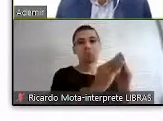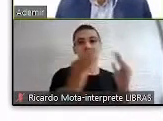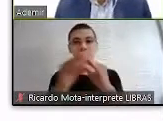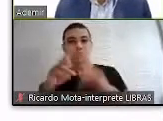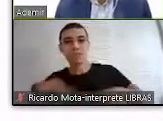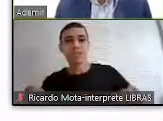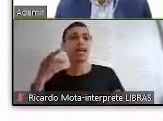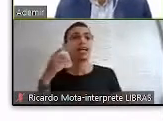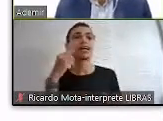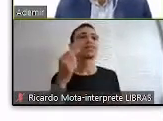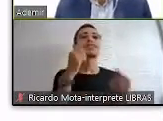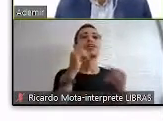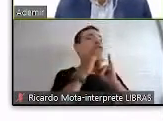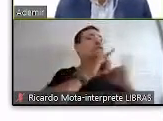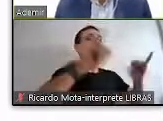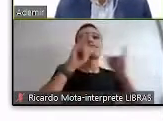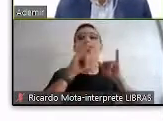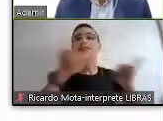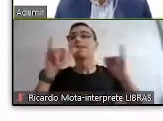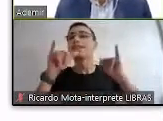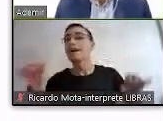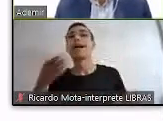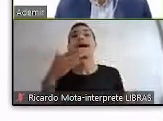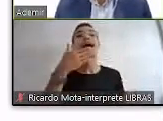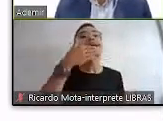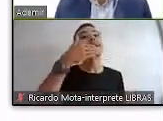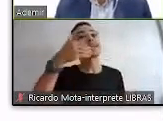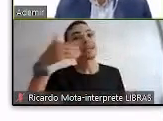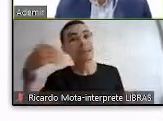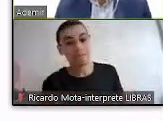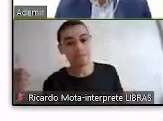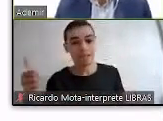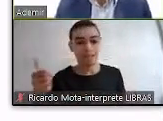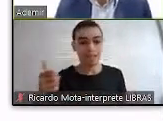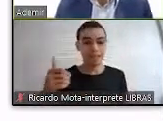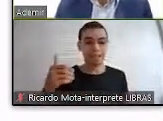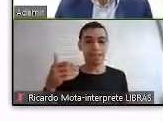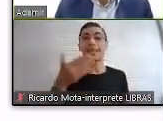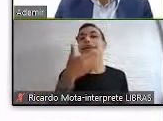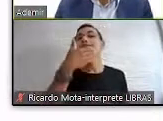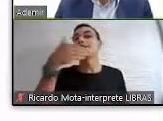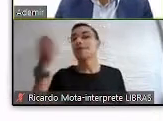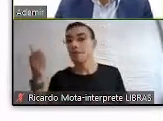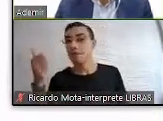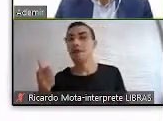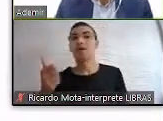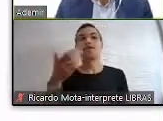ideia, que prevenir é melhor que remediar.